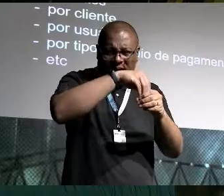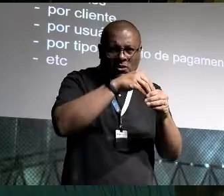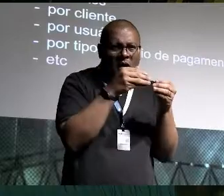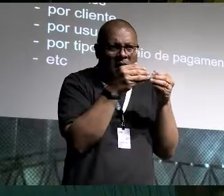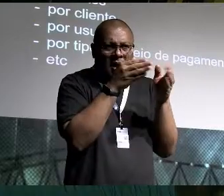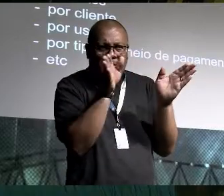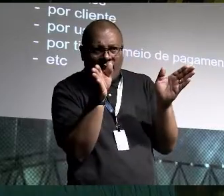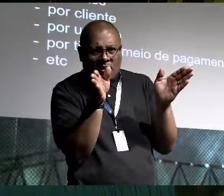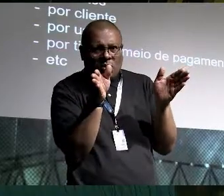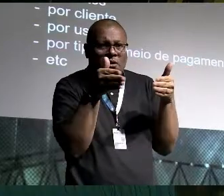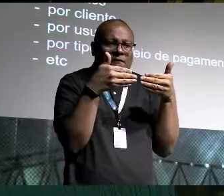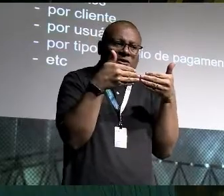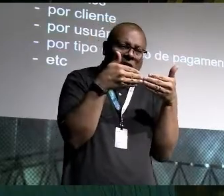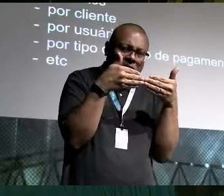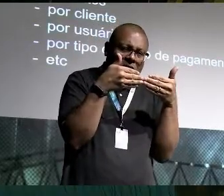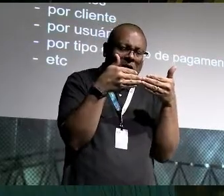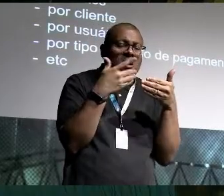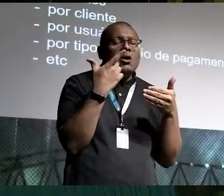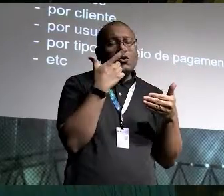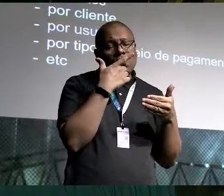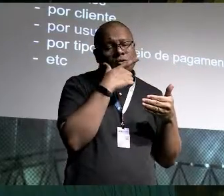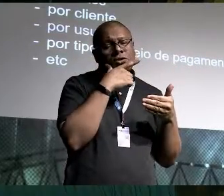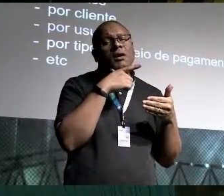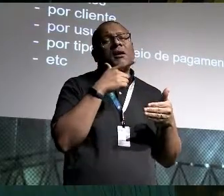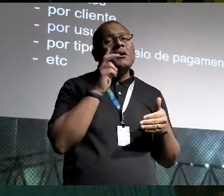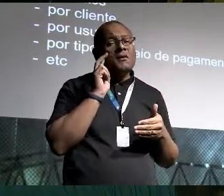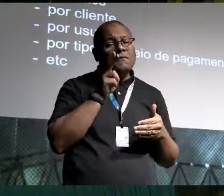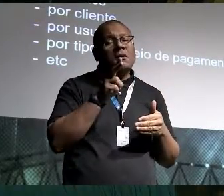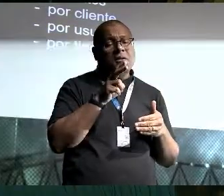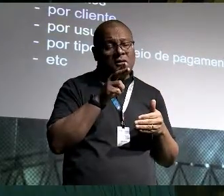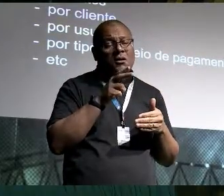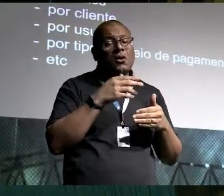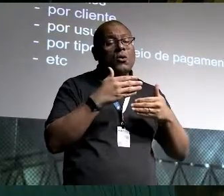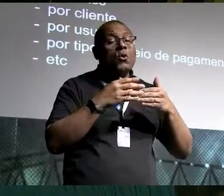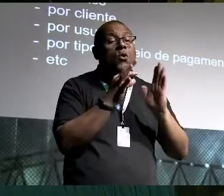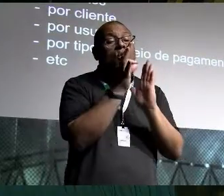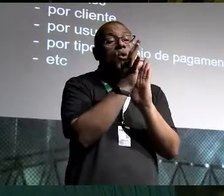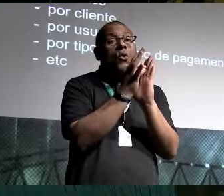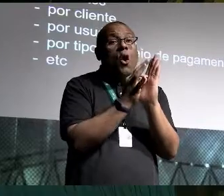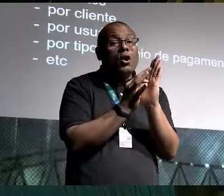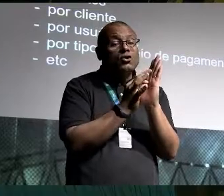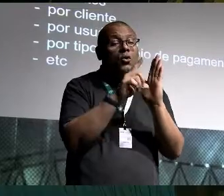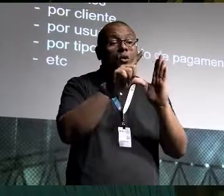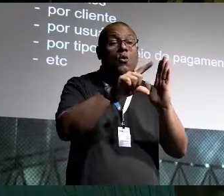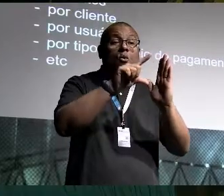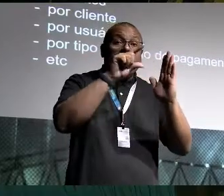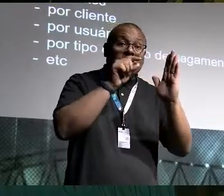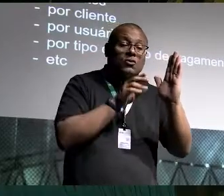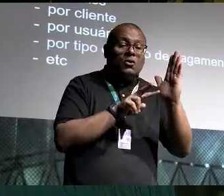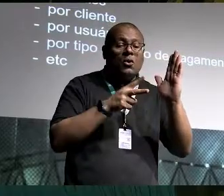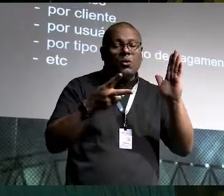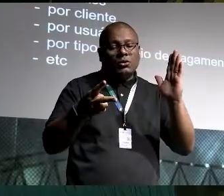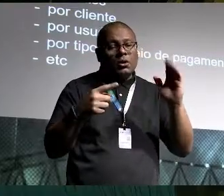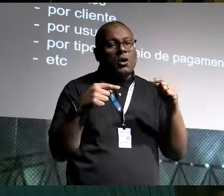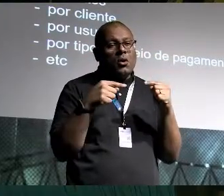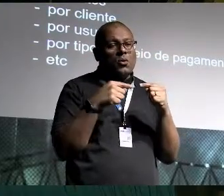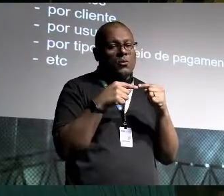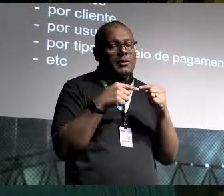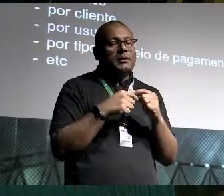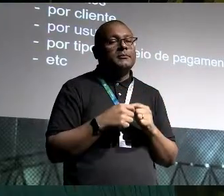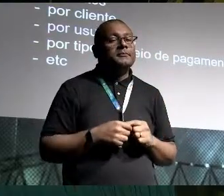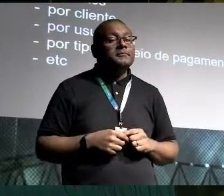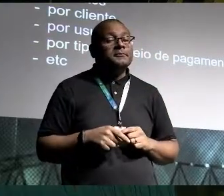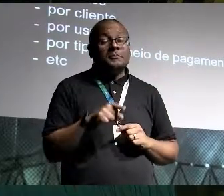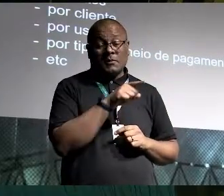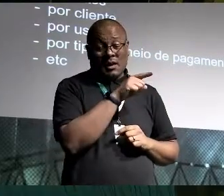habilitado ou não, e com base nisso a gente conseguir direcionar o fluxo do código para um caminho ou para outro. É basicamente isso. E as feature